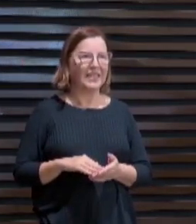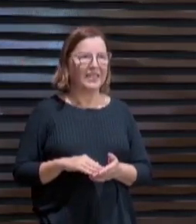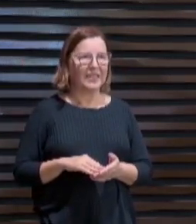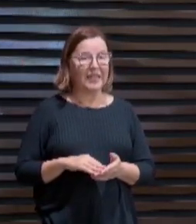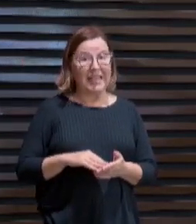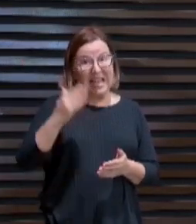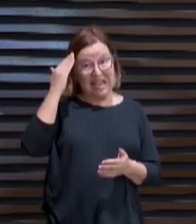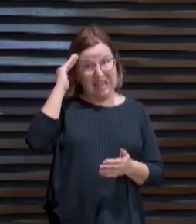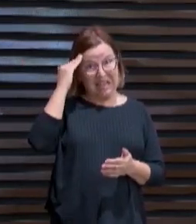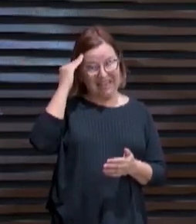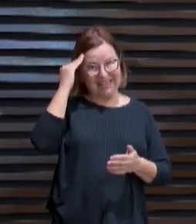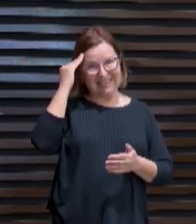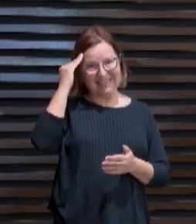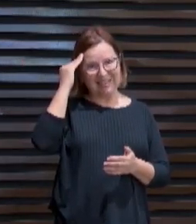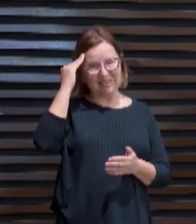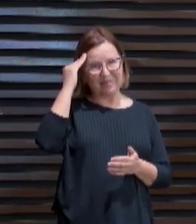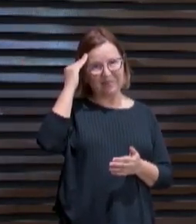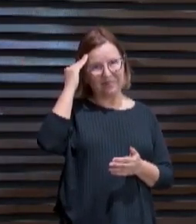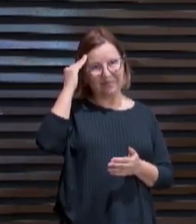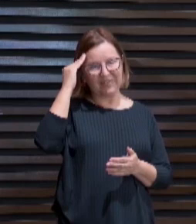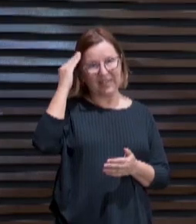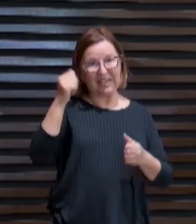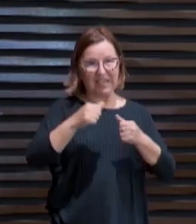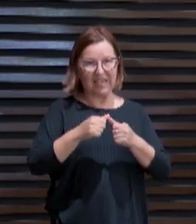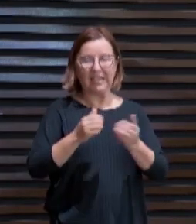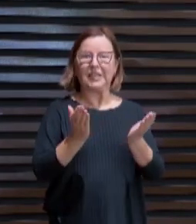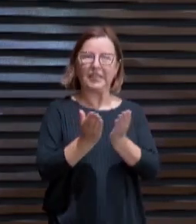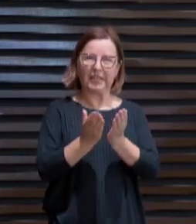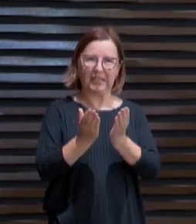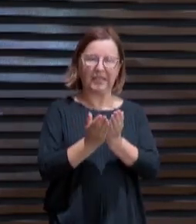meus irmãos, que esses queridos nossos irmãos de Esmirna,